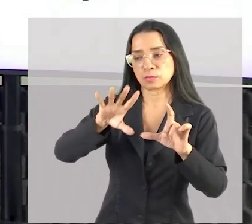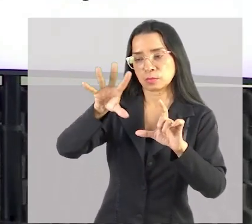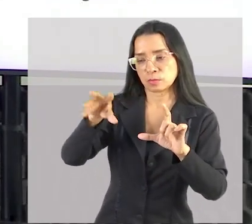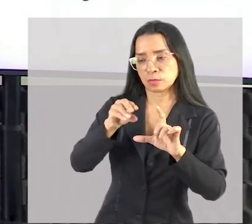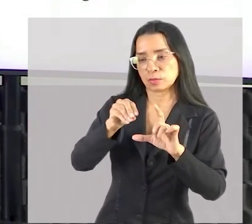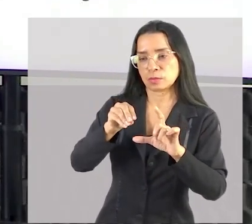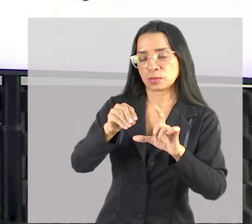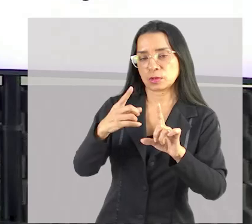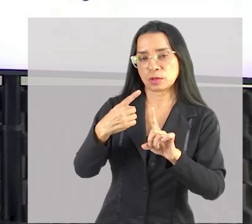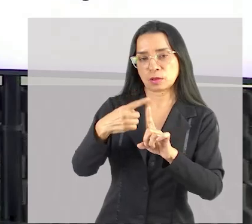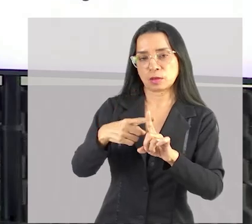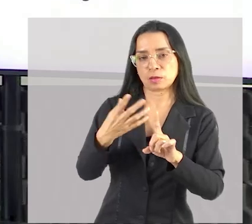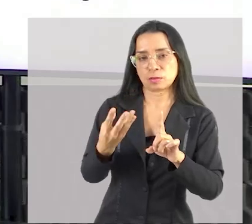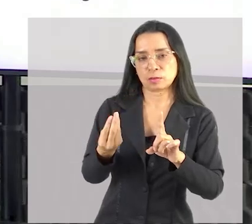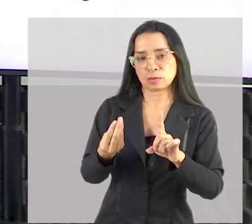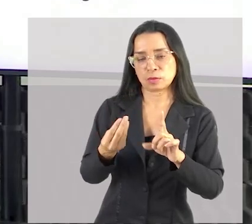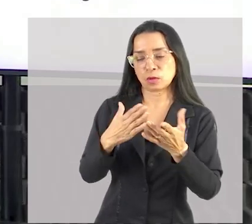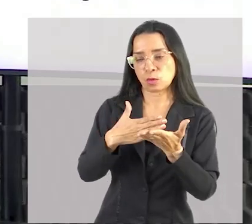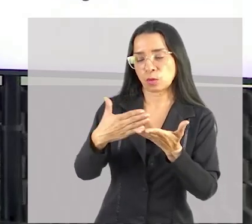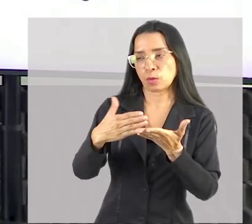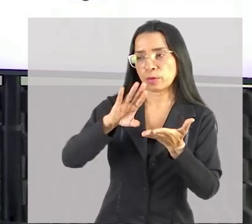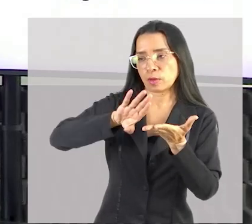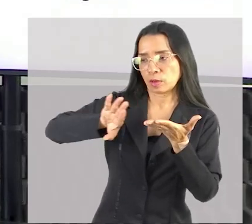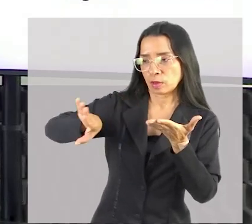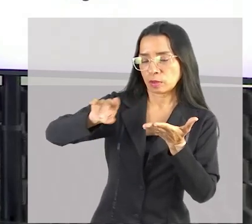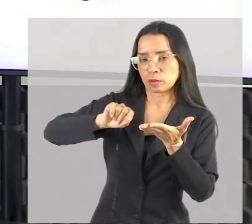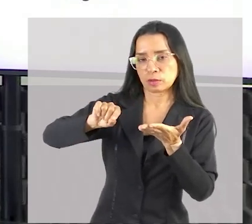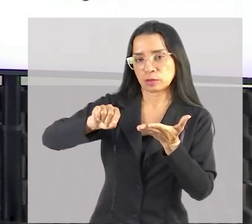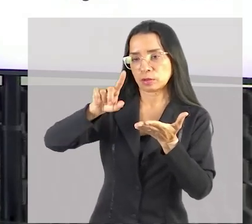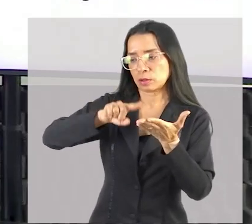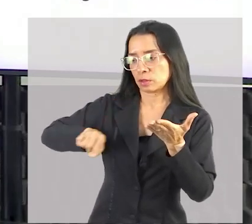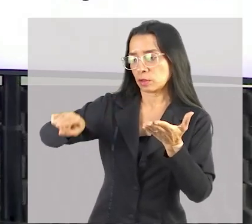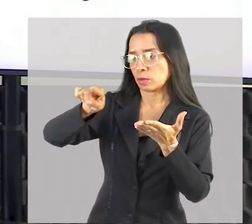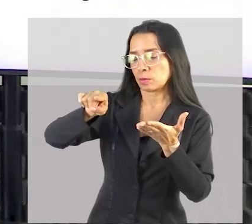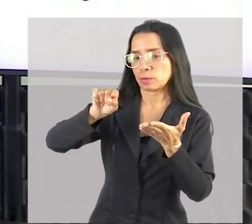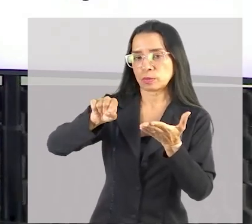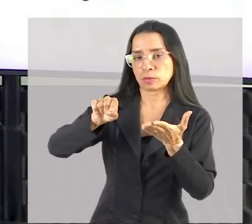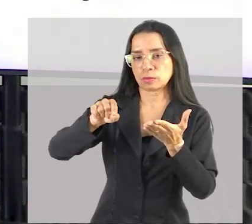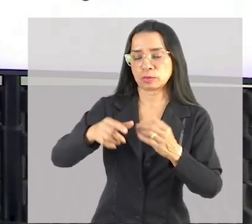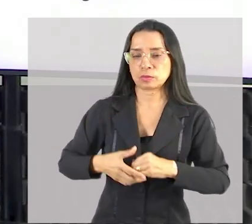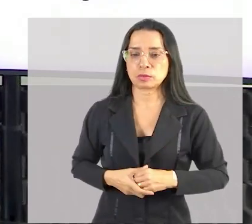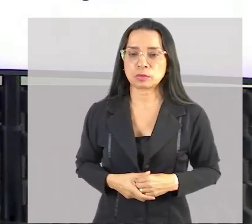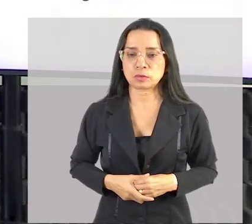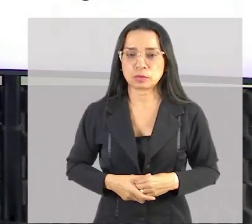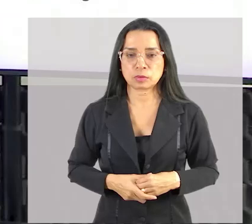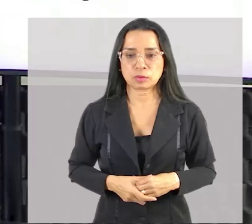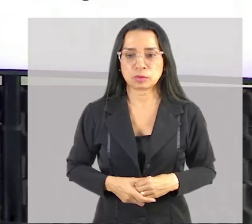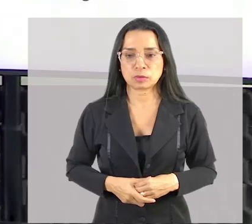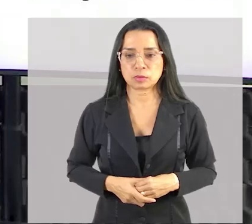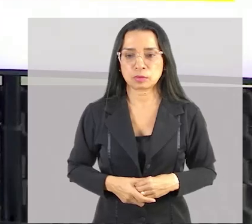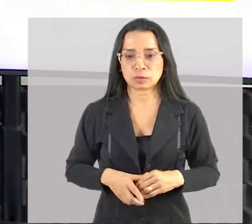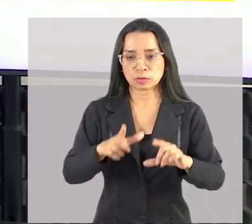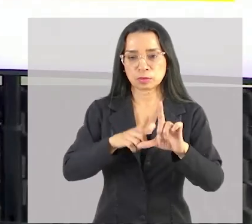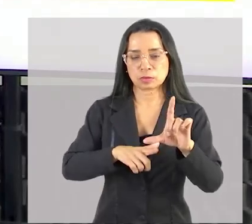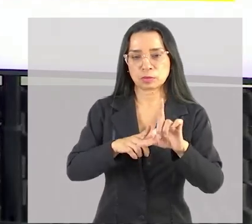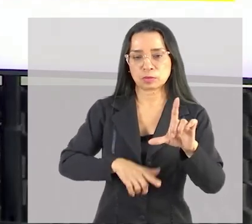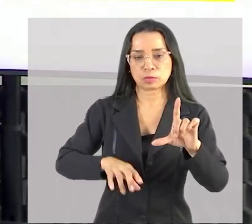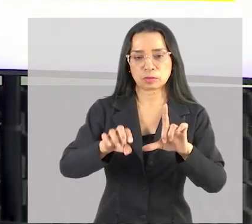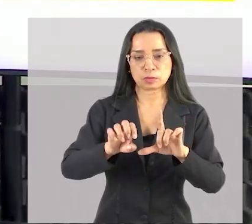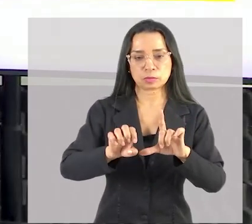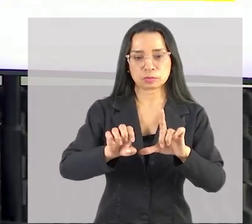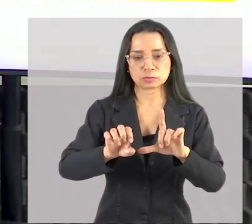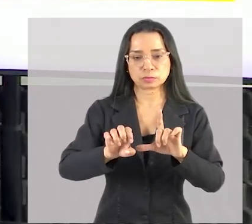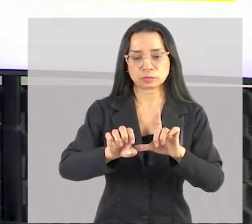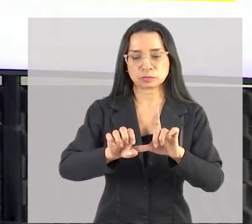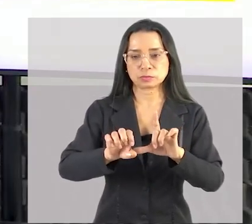com a água que está aqui? Começa a sair e vem para o meio extracelular. Tá certo? Então, nós temos